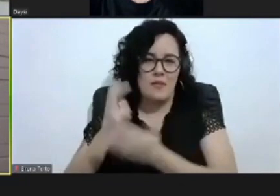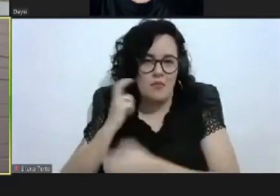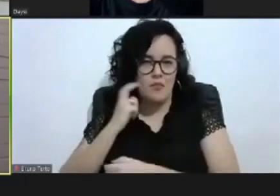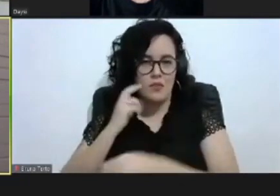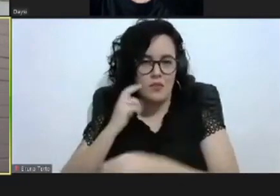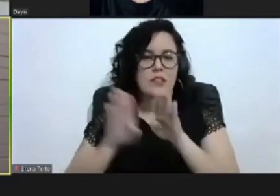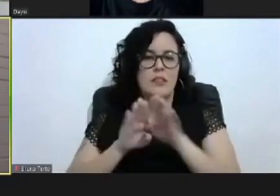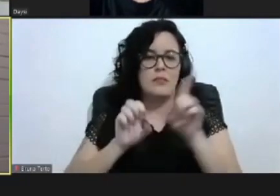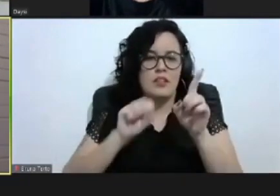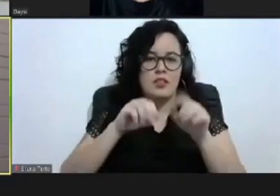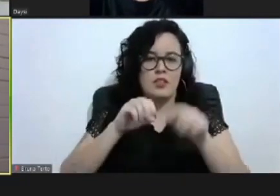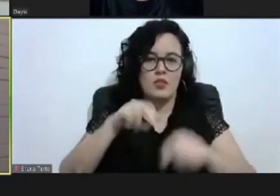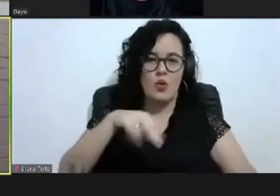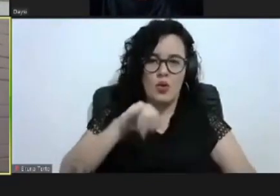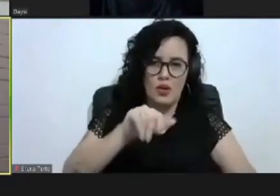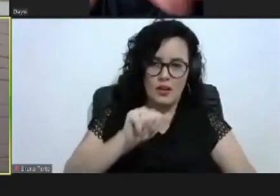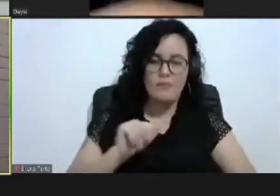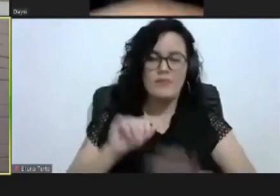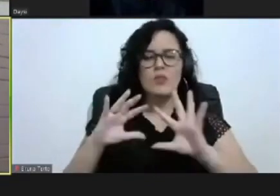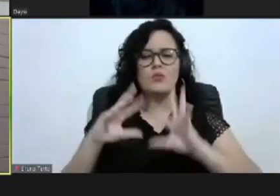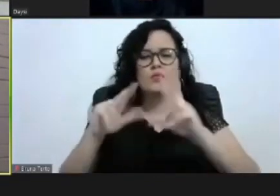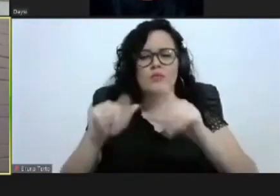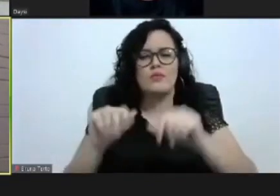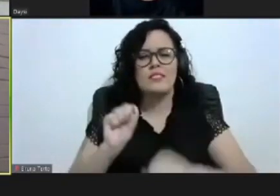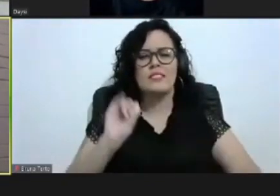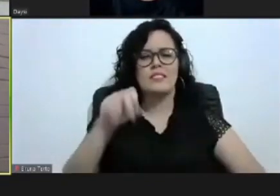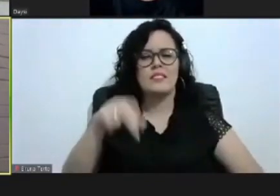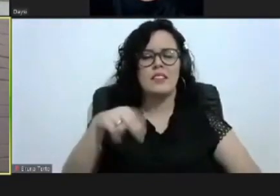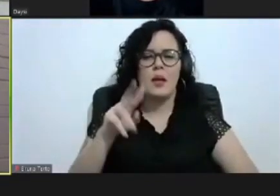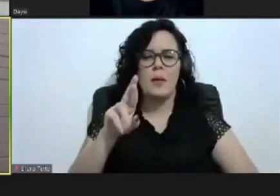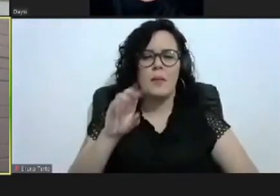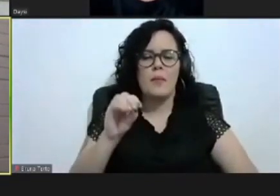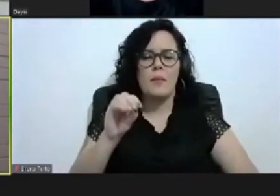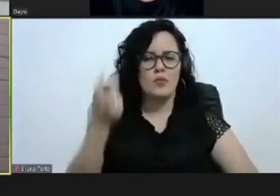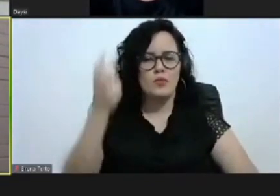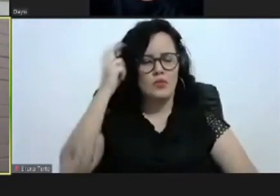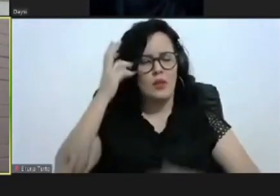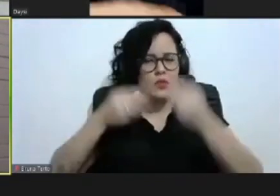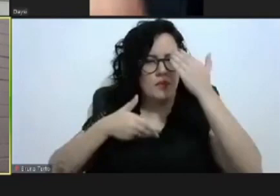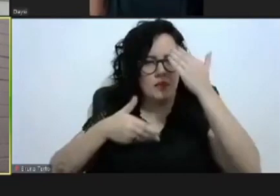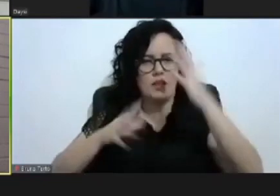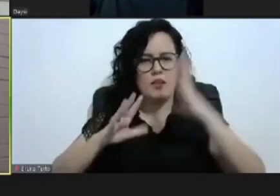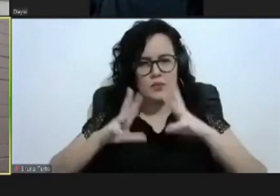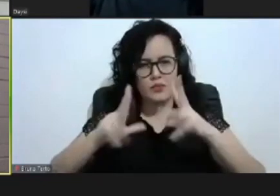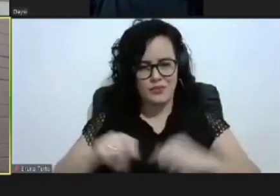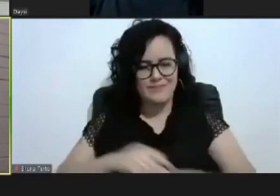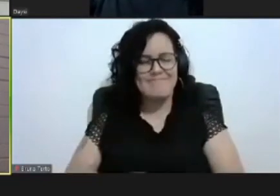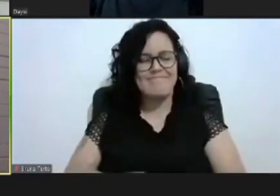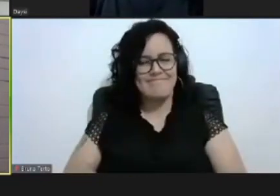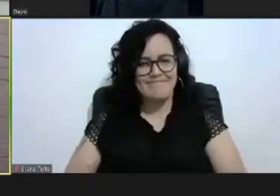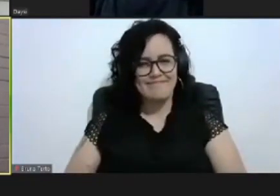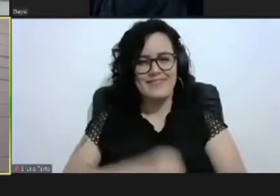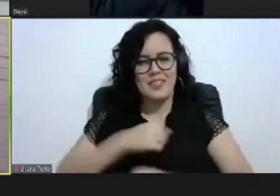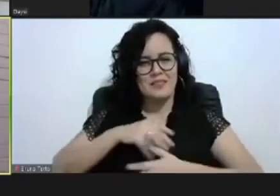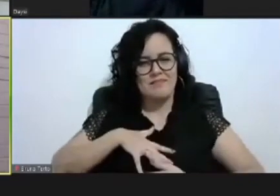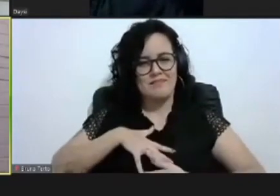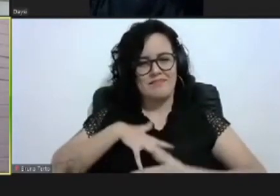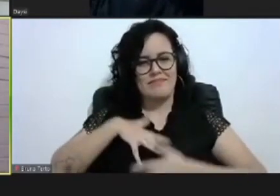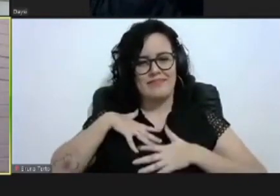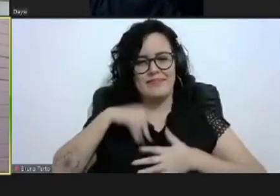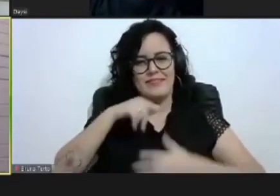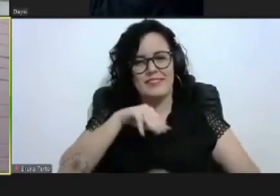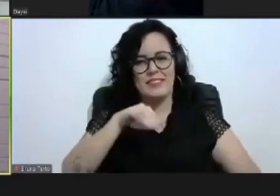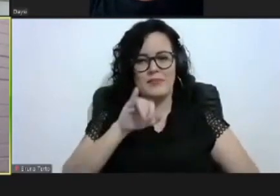e todo mundo do Simpro Cultura. Falar da minha satisfação de estar aqui com a Michelle Santos,